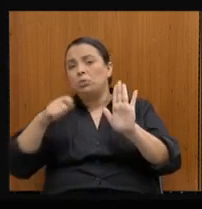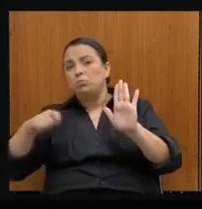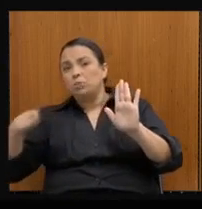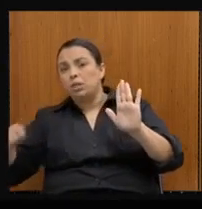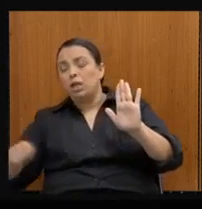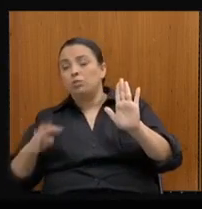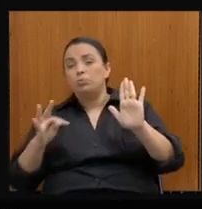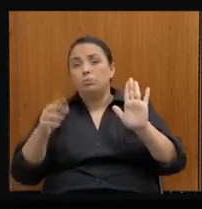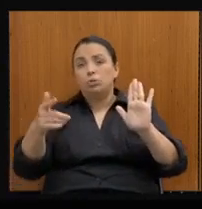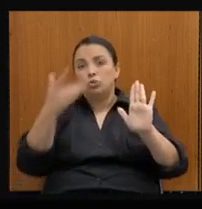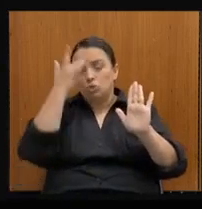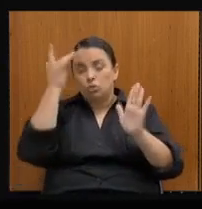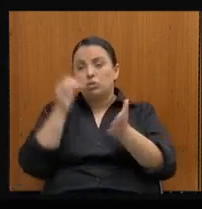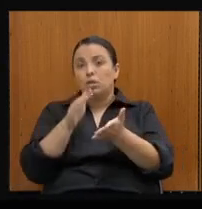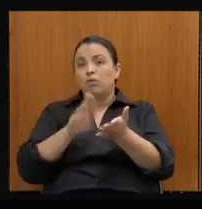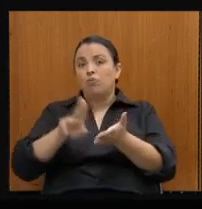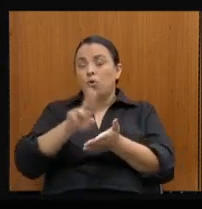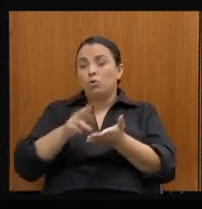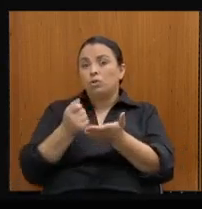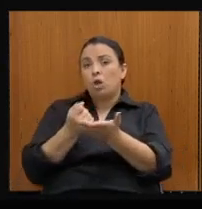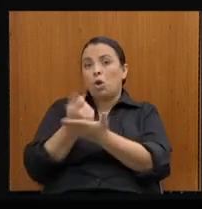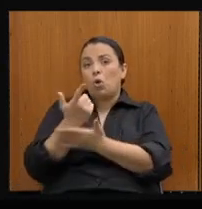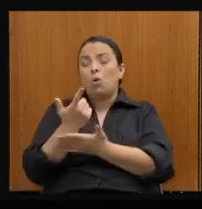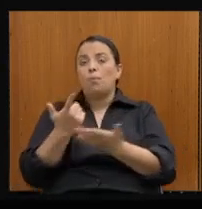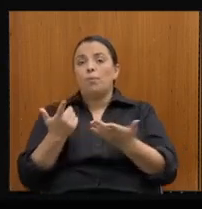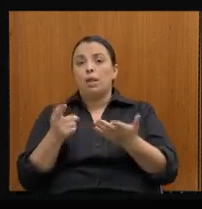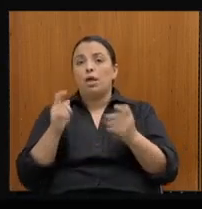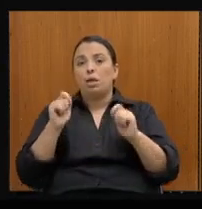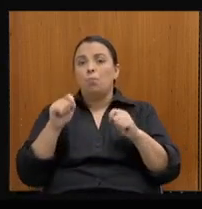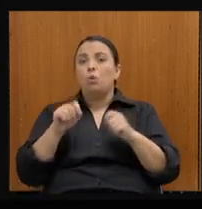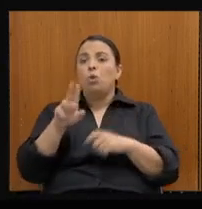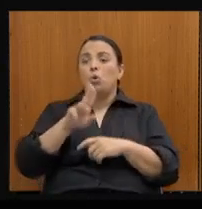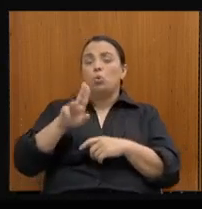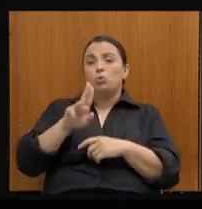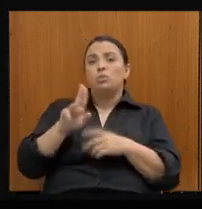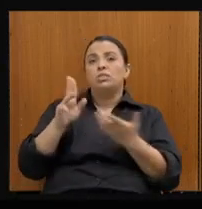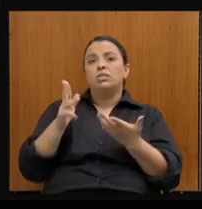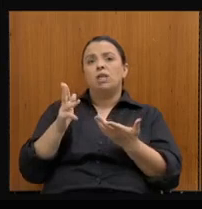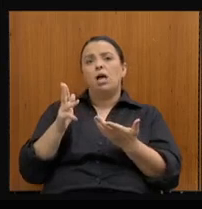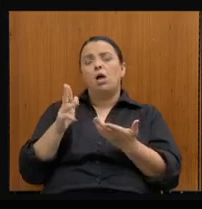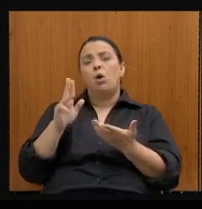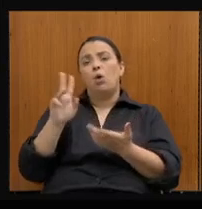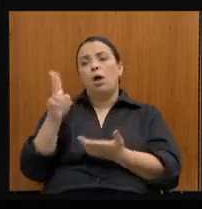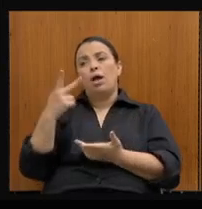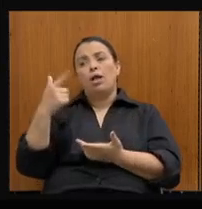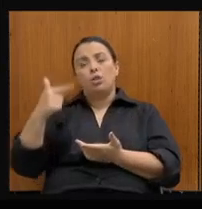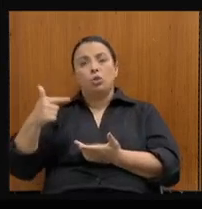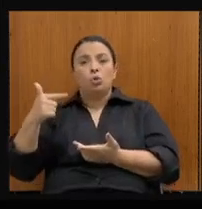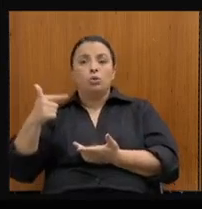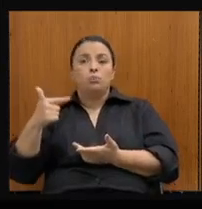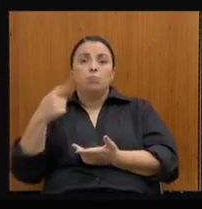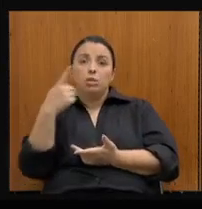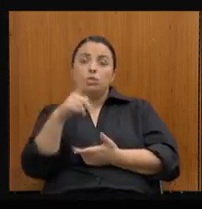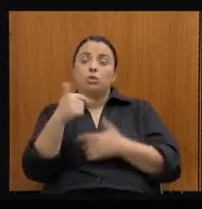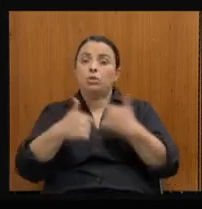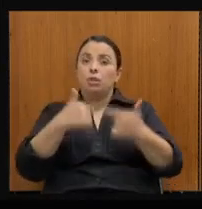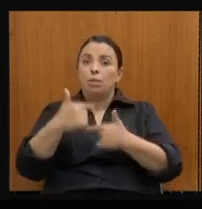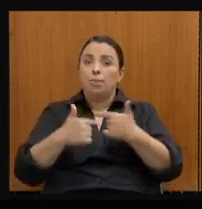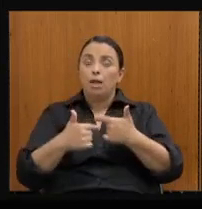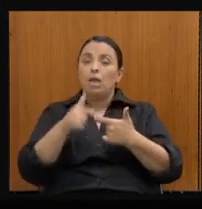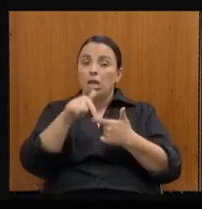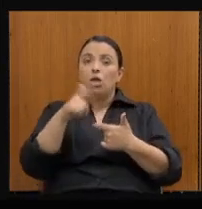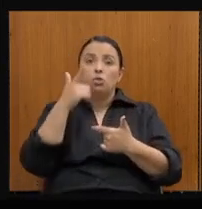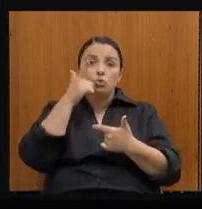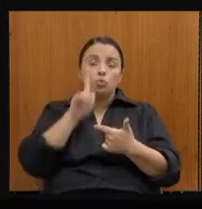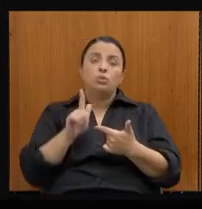consumidores empreendedores que poderão contar com hidrogênio verde para oferecer serviços e assim serem remunerados